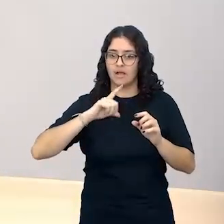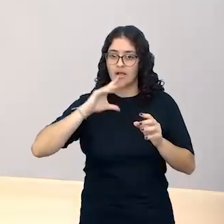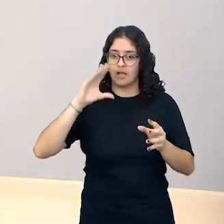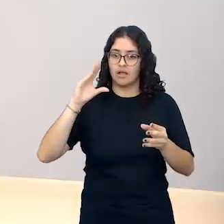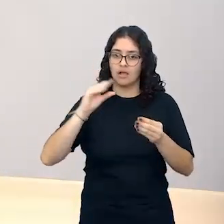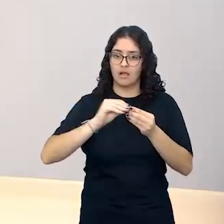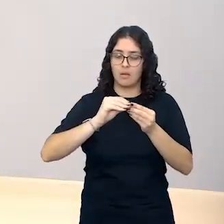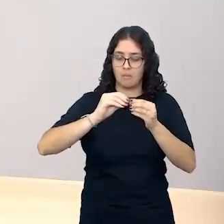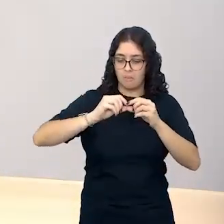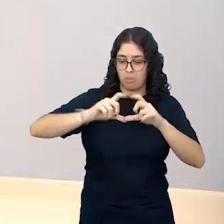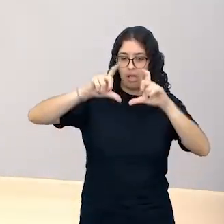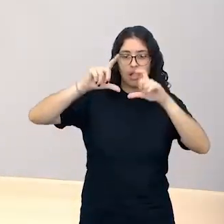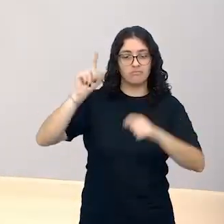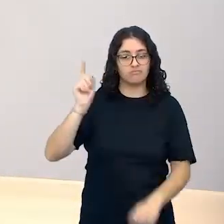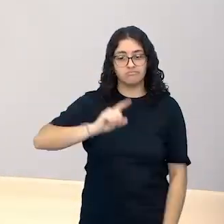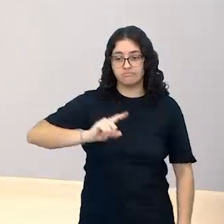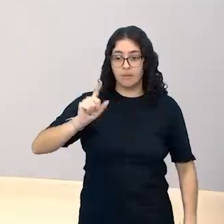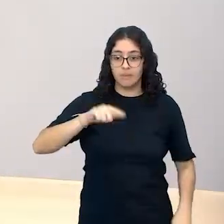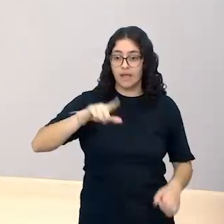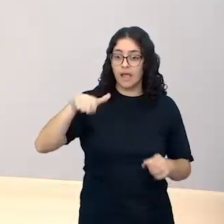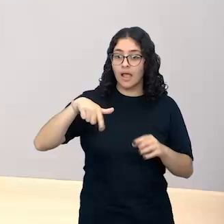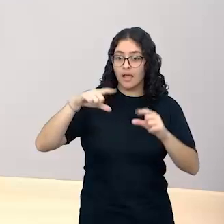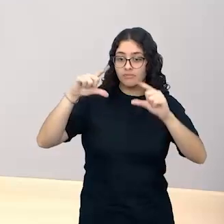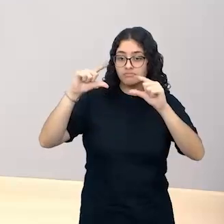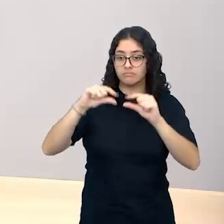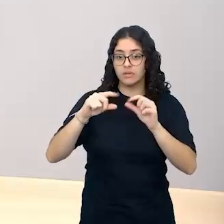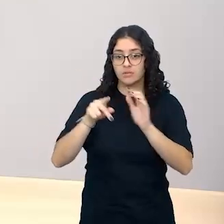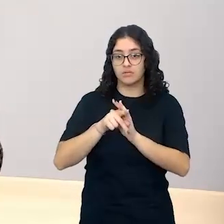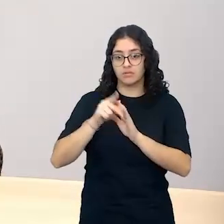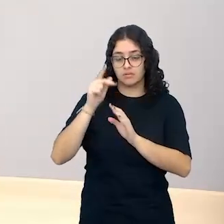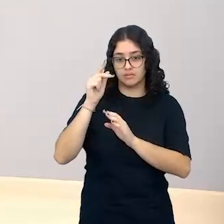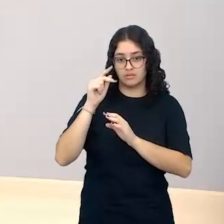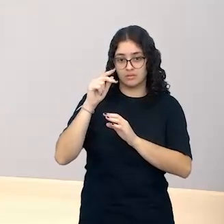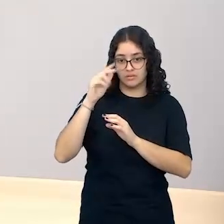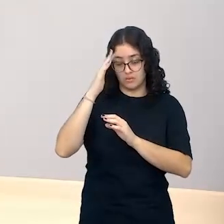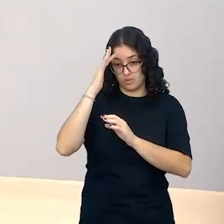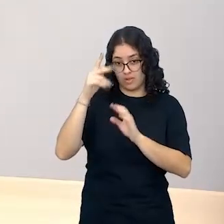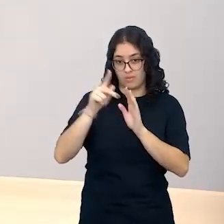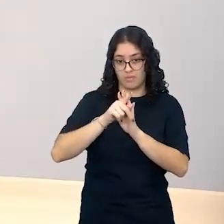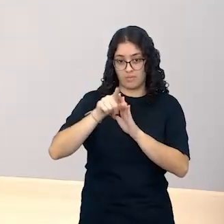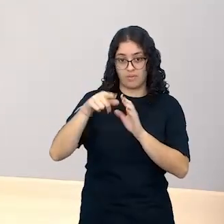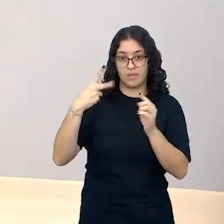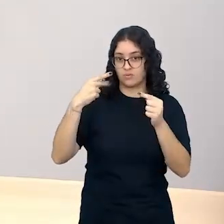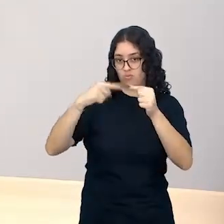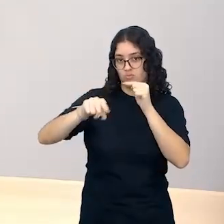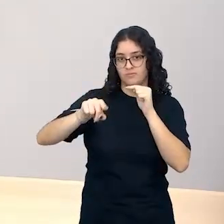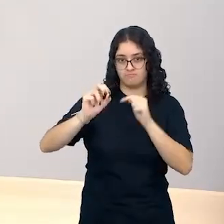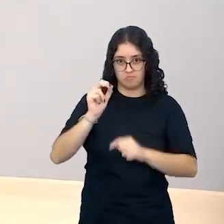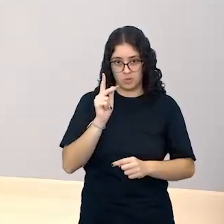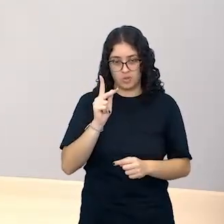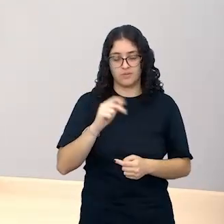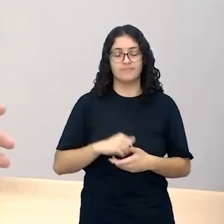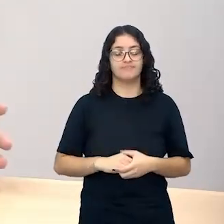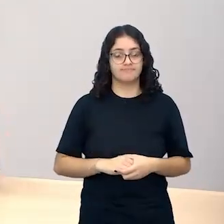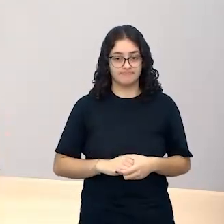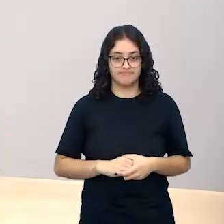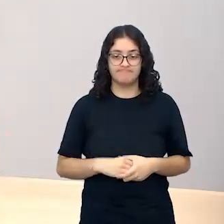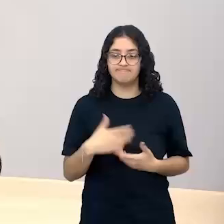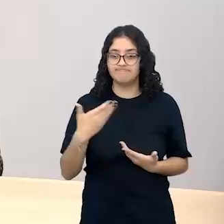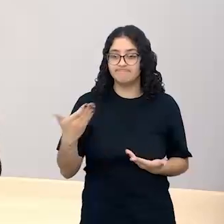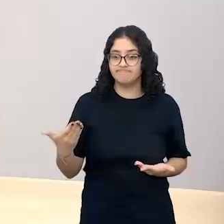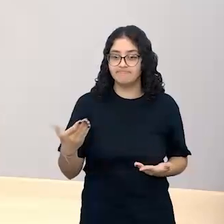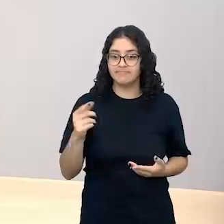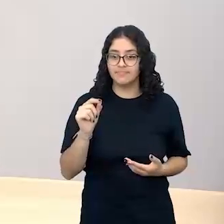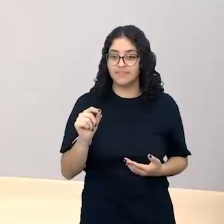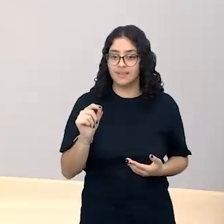não é um mapa mental, ele não determina a teoria do Buzan, aí só para a gente deixar mais claro. E acho